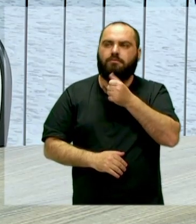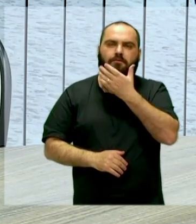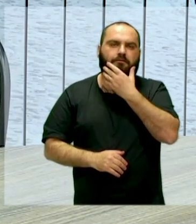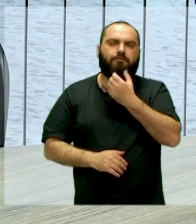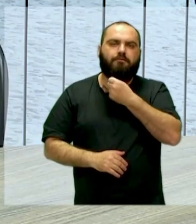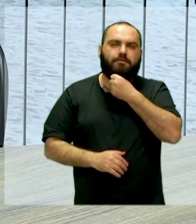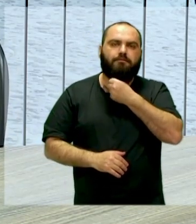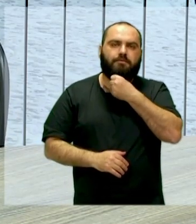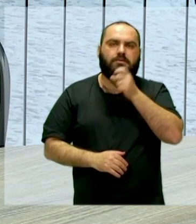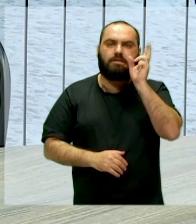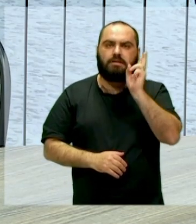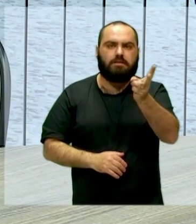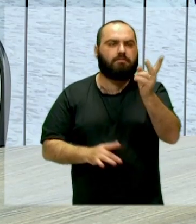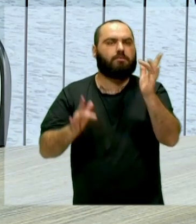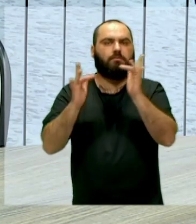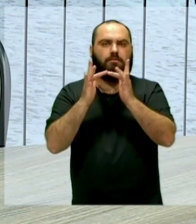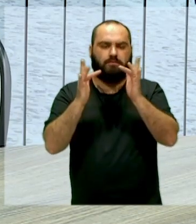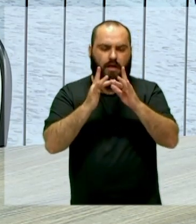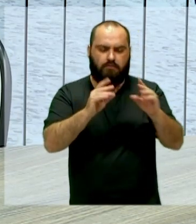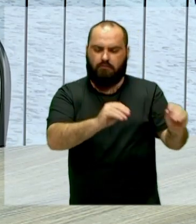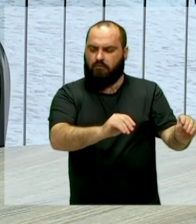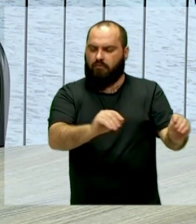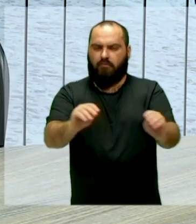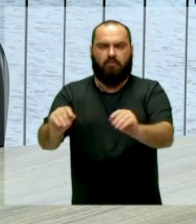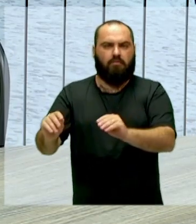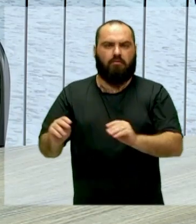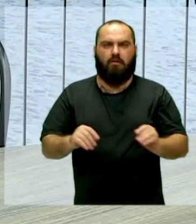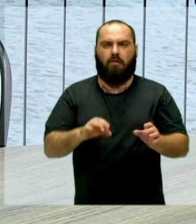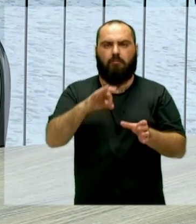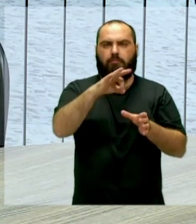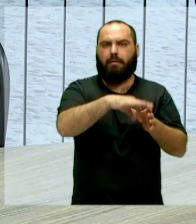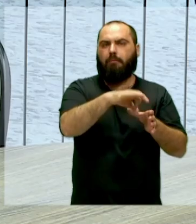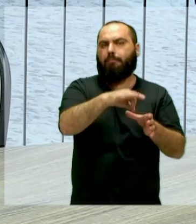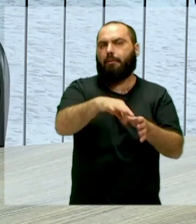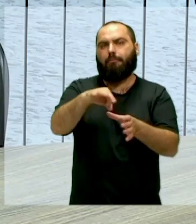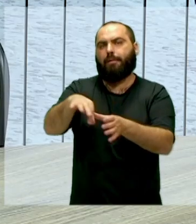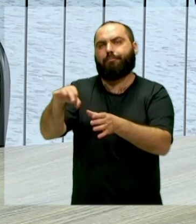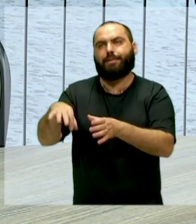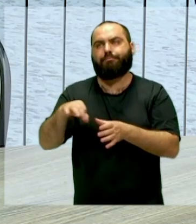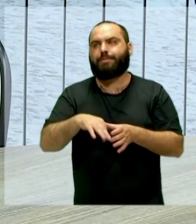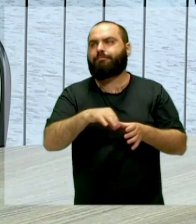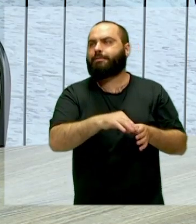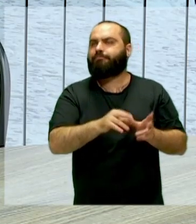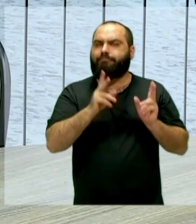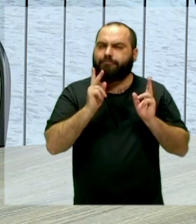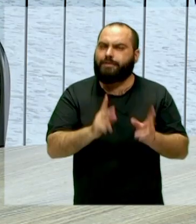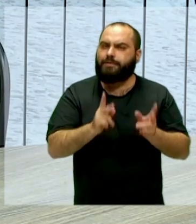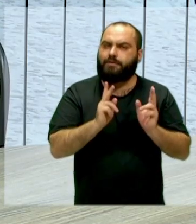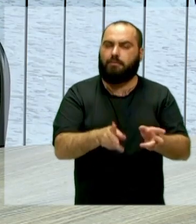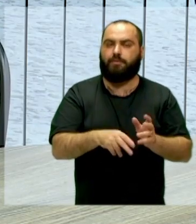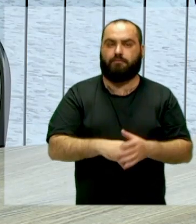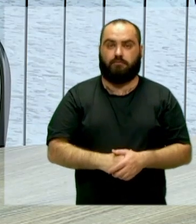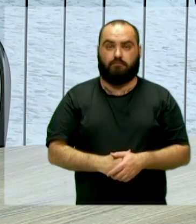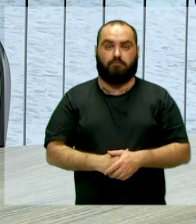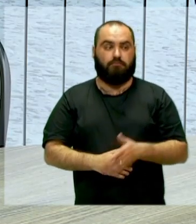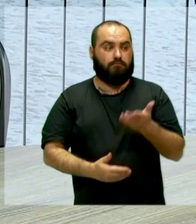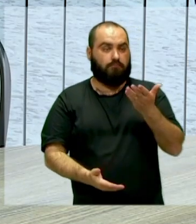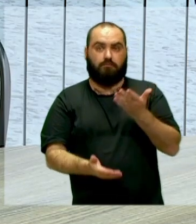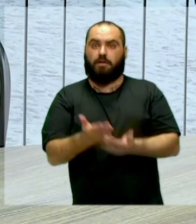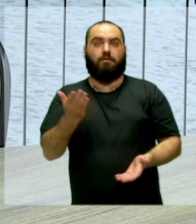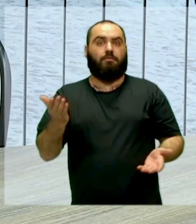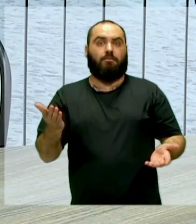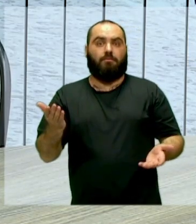teve acesso à Terra plantava uma coisinha né tinha uma horta fazia a compostagem dos resíduos e a gente foi perdendo isso